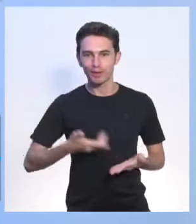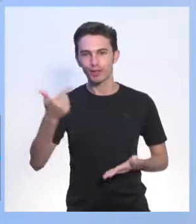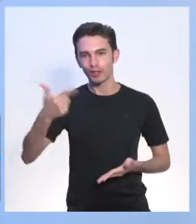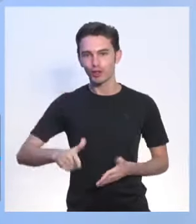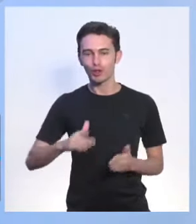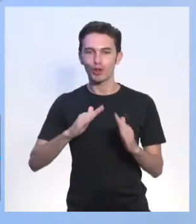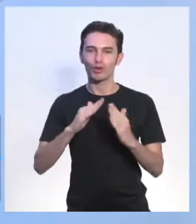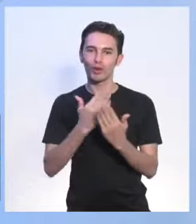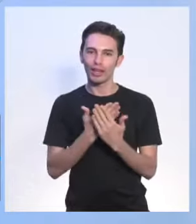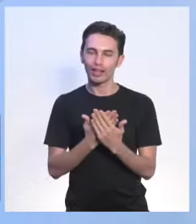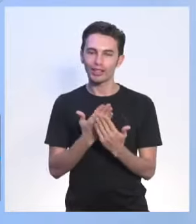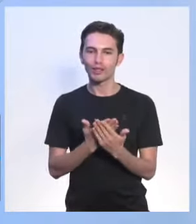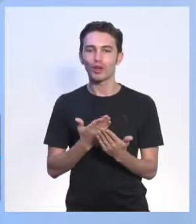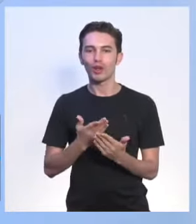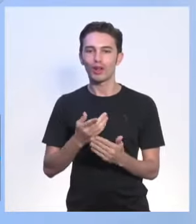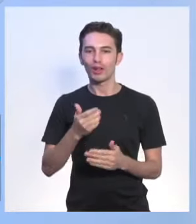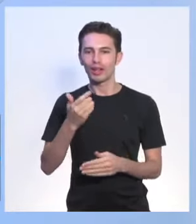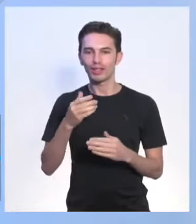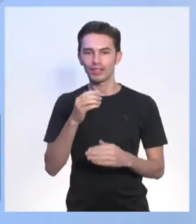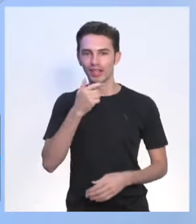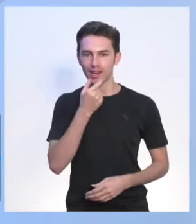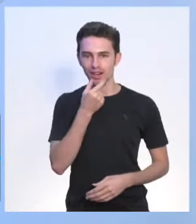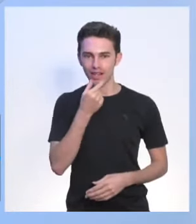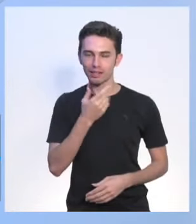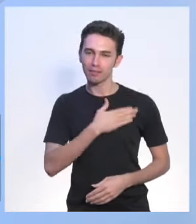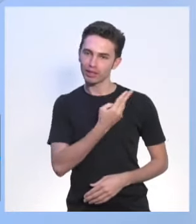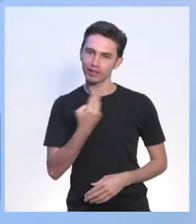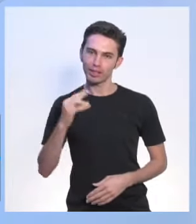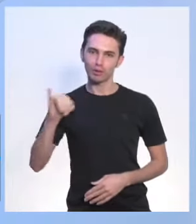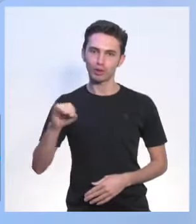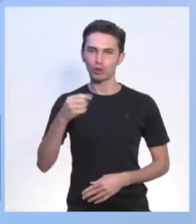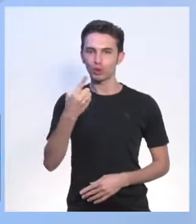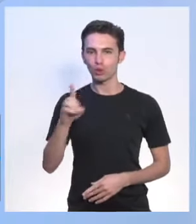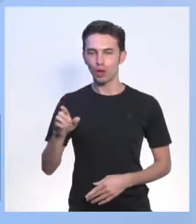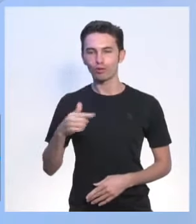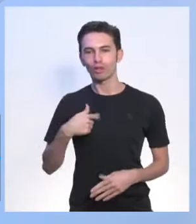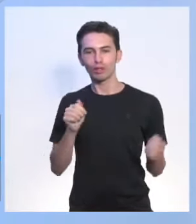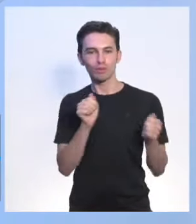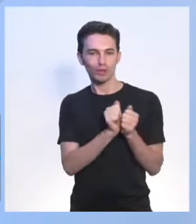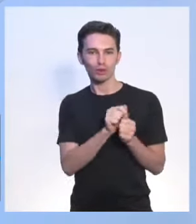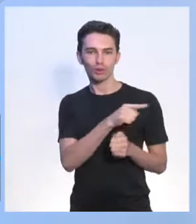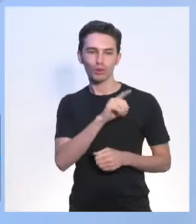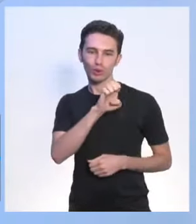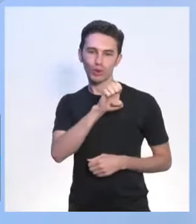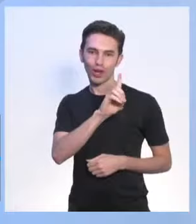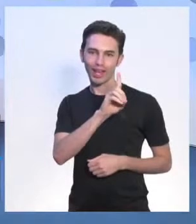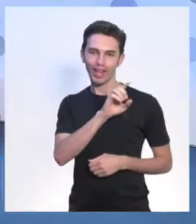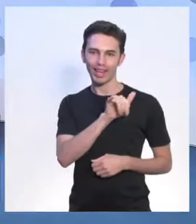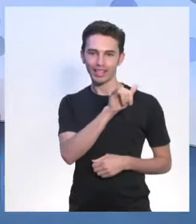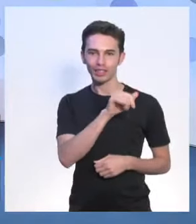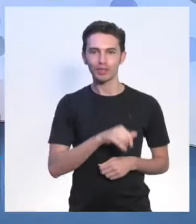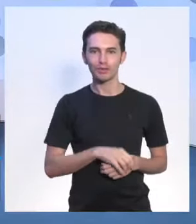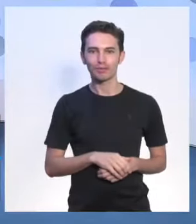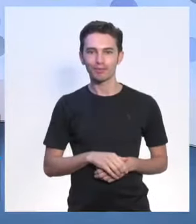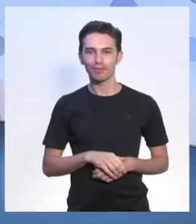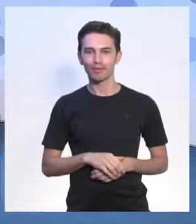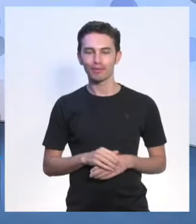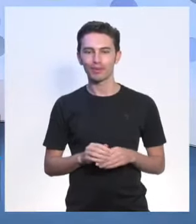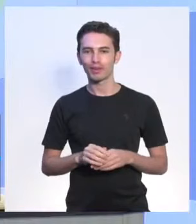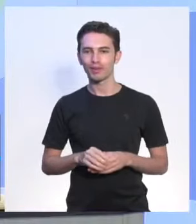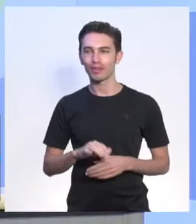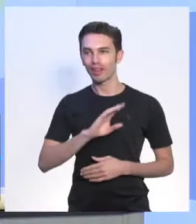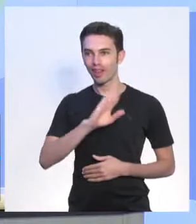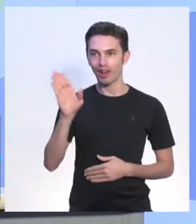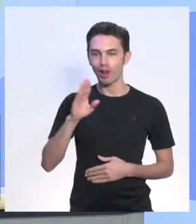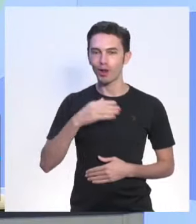uma aula de inglês. My name is João. Meu nome é João. And with me today, Ed. Comigo hoje o Ed. Ed, please. Hello everybody, I'm Ed.